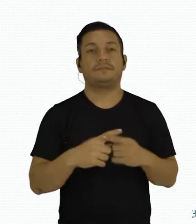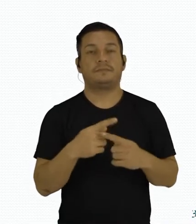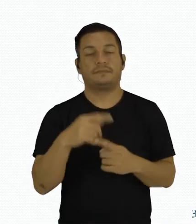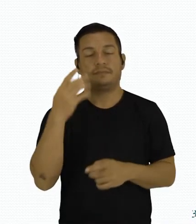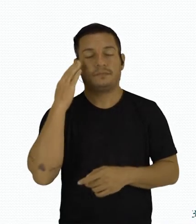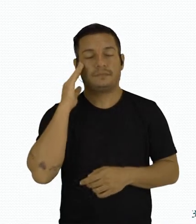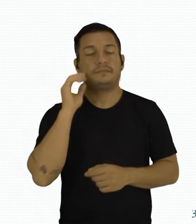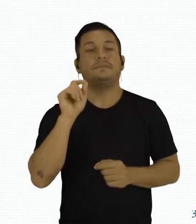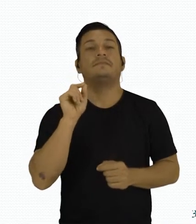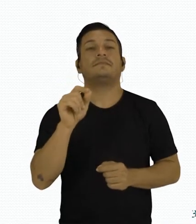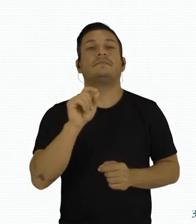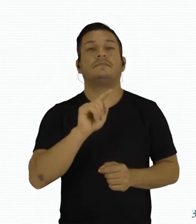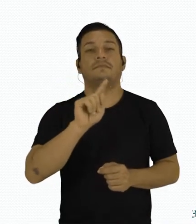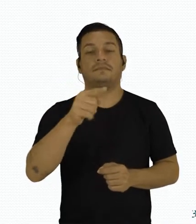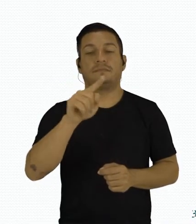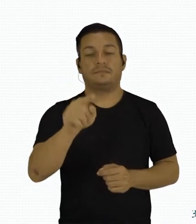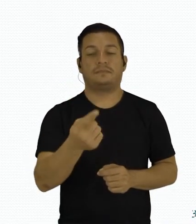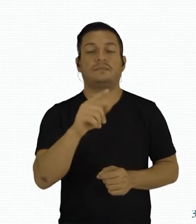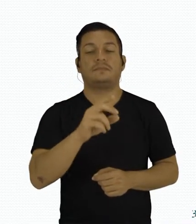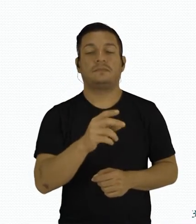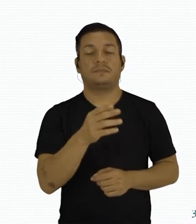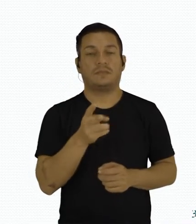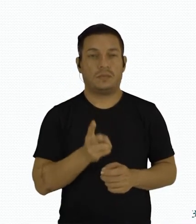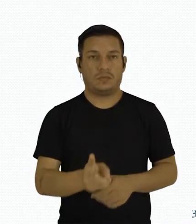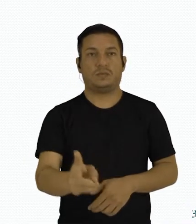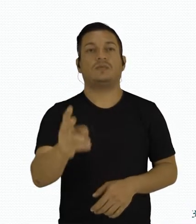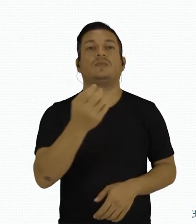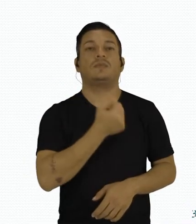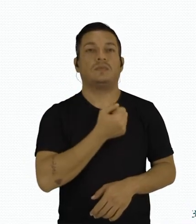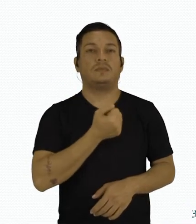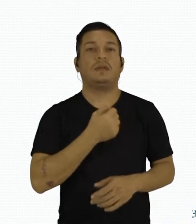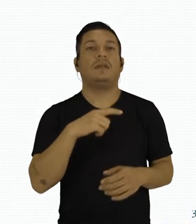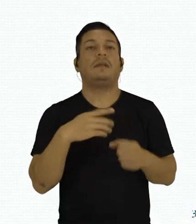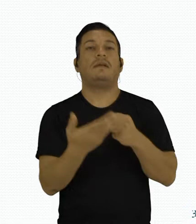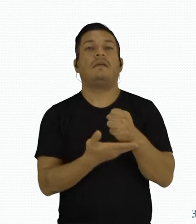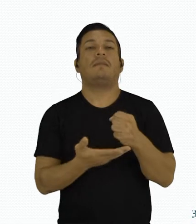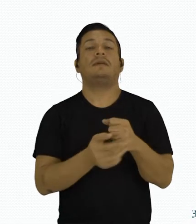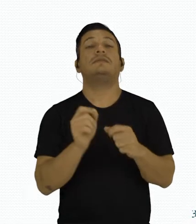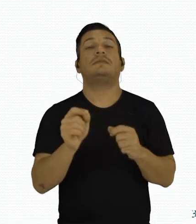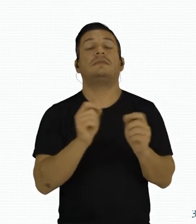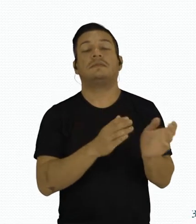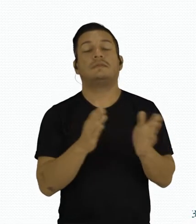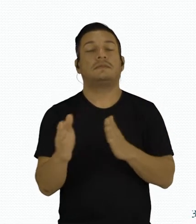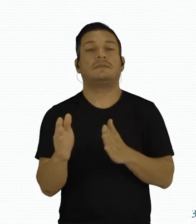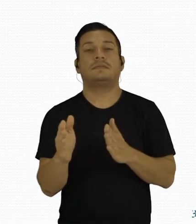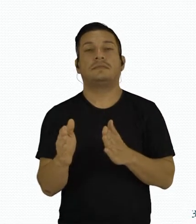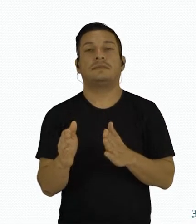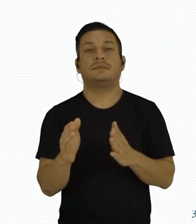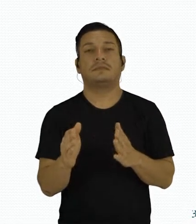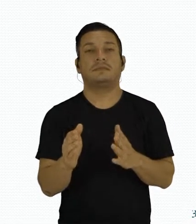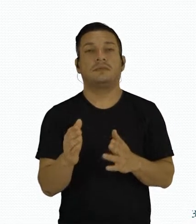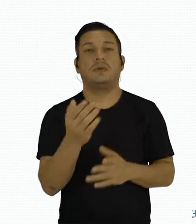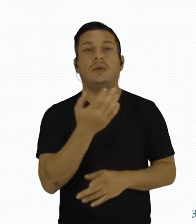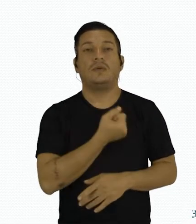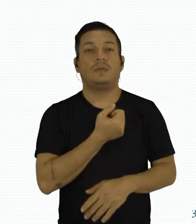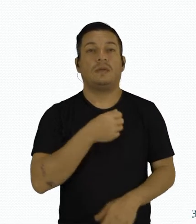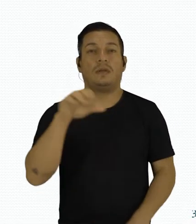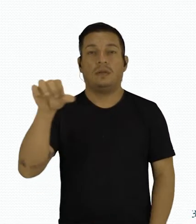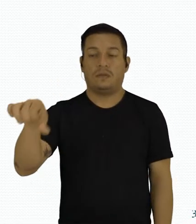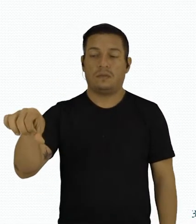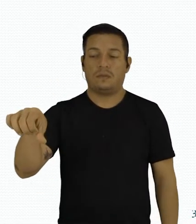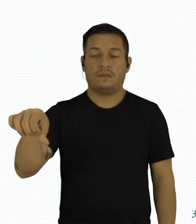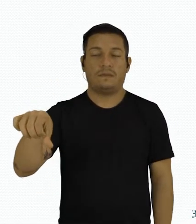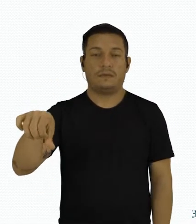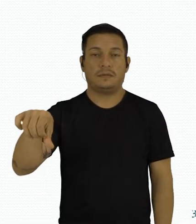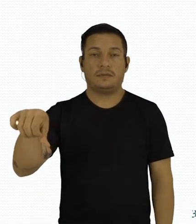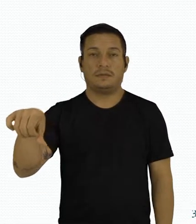entendo aí que as casas após a vírgula vão continuar. E nós temos um padrão aí que vai ser seguido, ou seja, o algarismo 9, e somente o